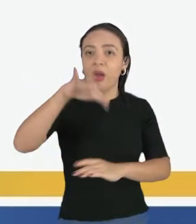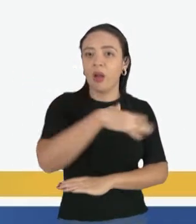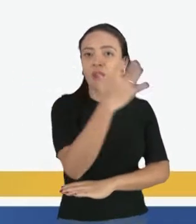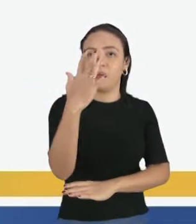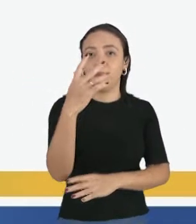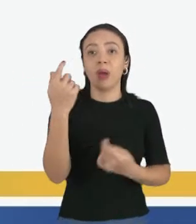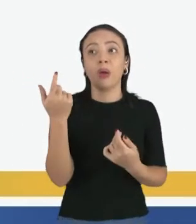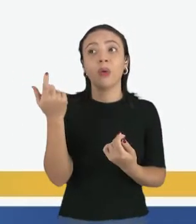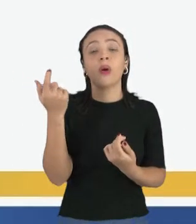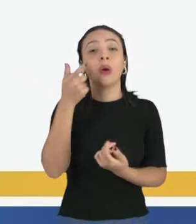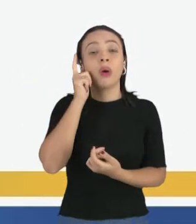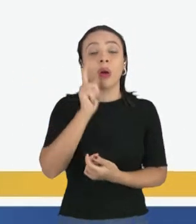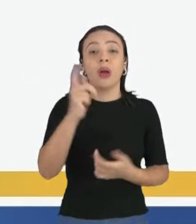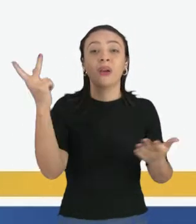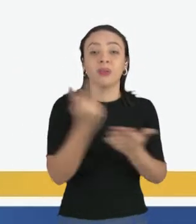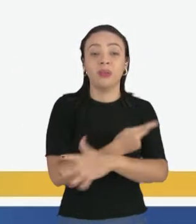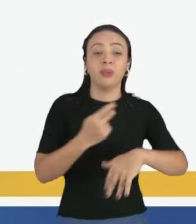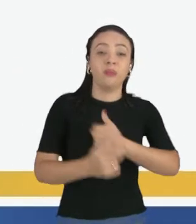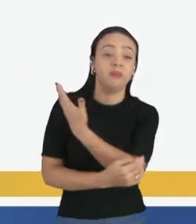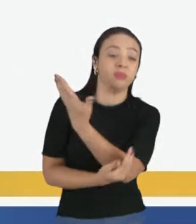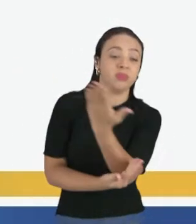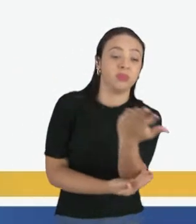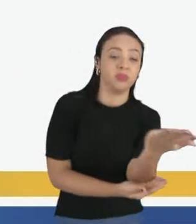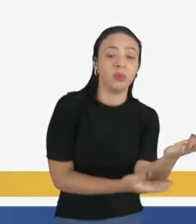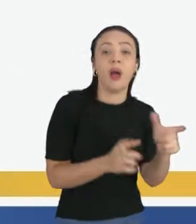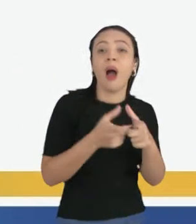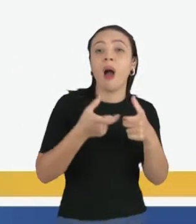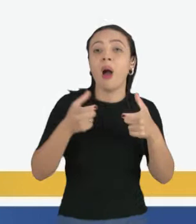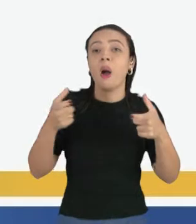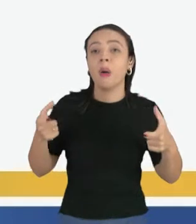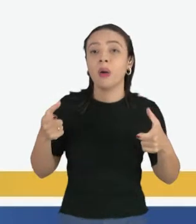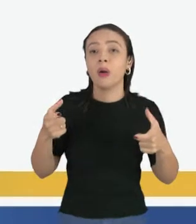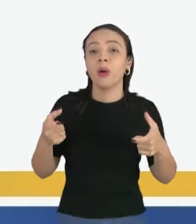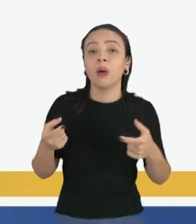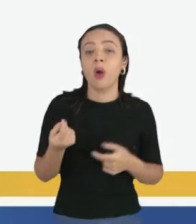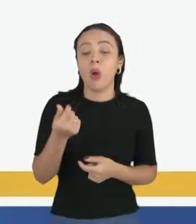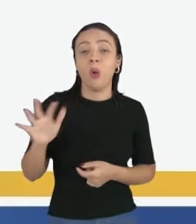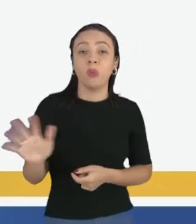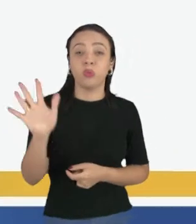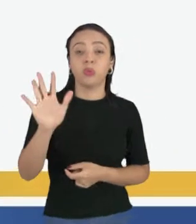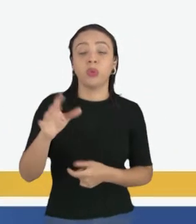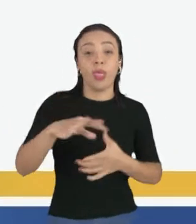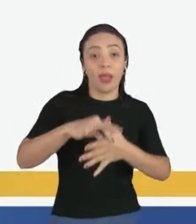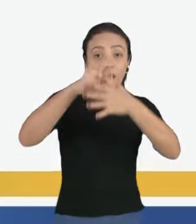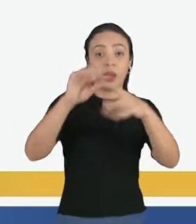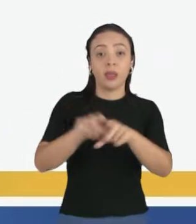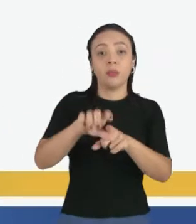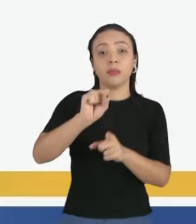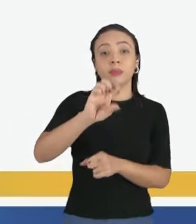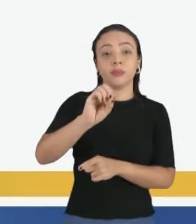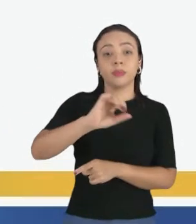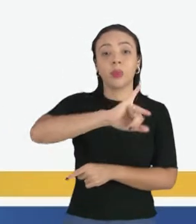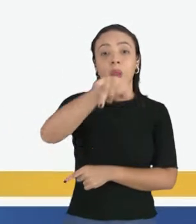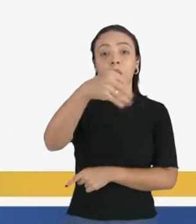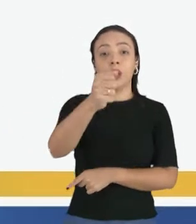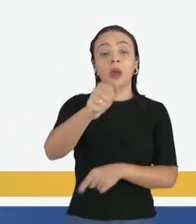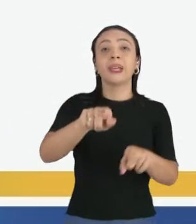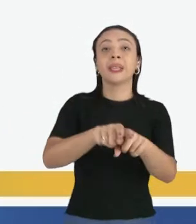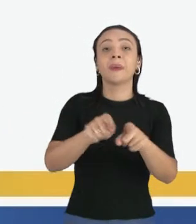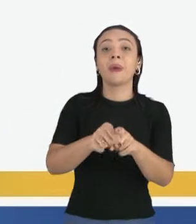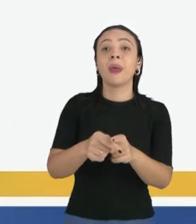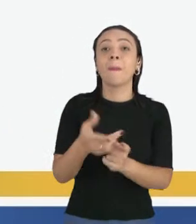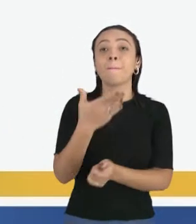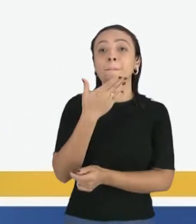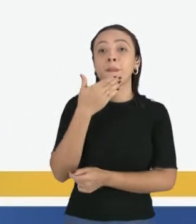esse desmatamento: o aumento dos preços internacionais da soja e da carne e a melhoria das